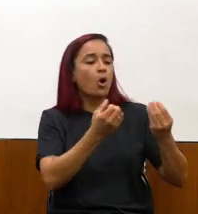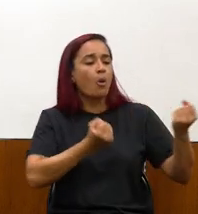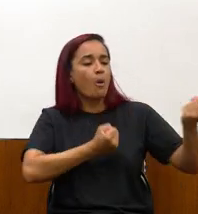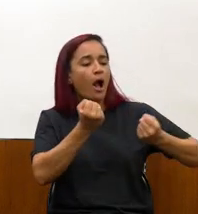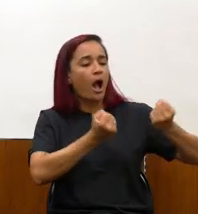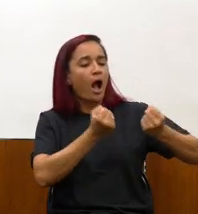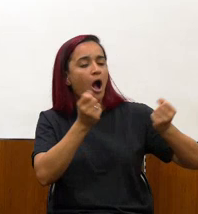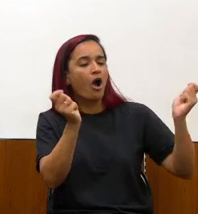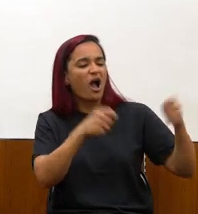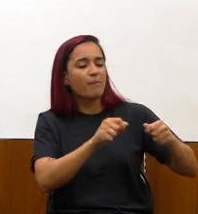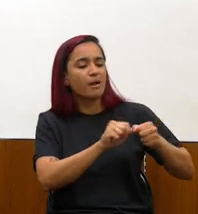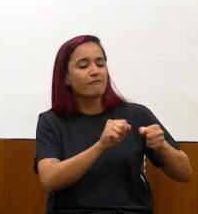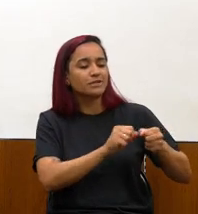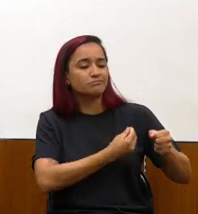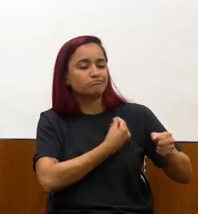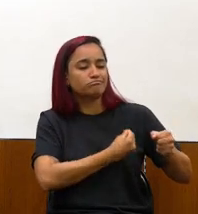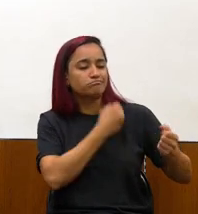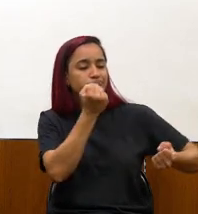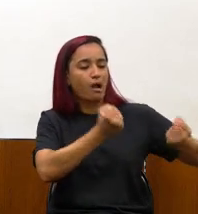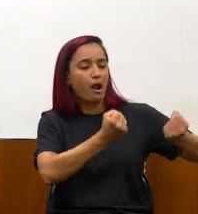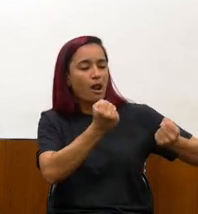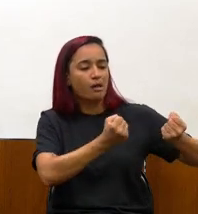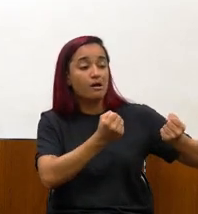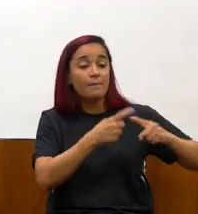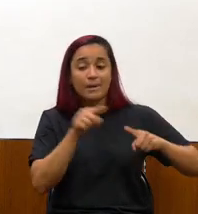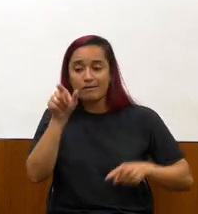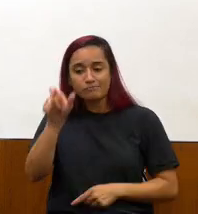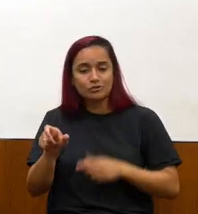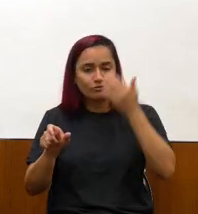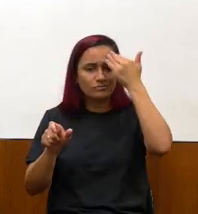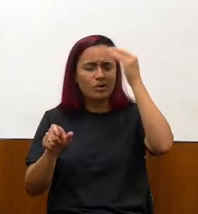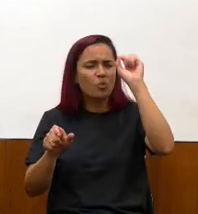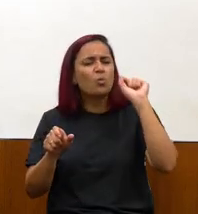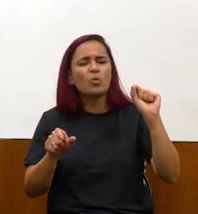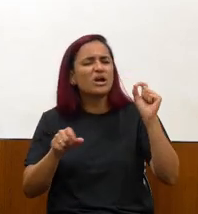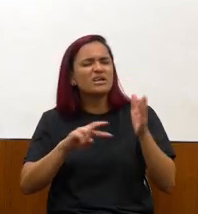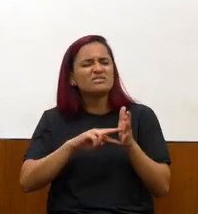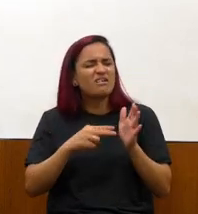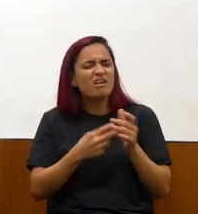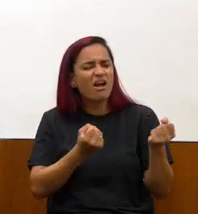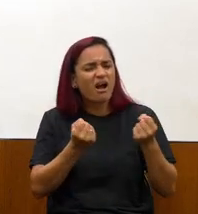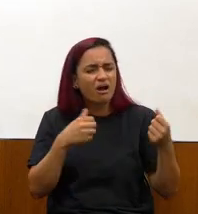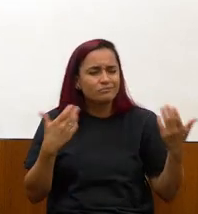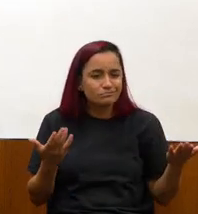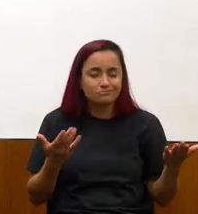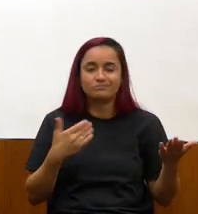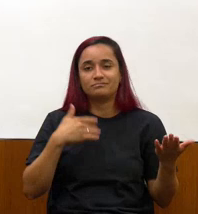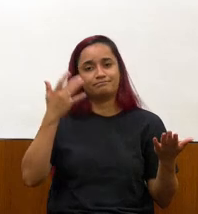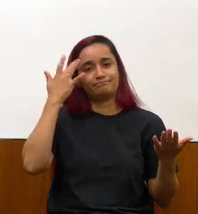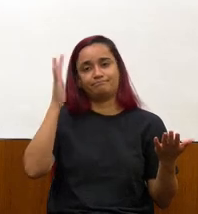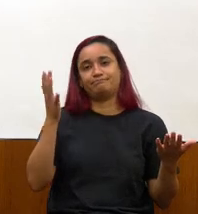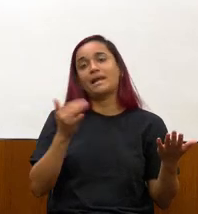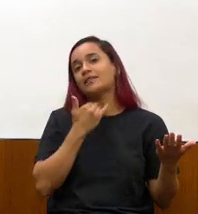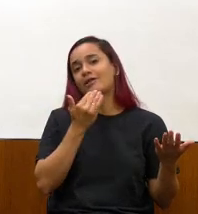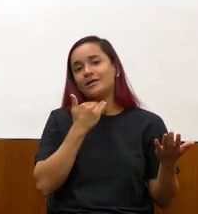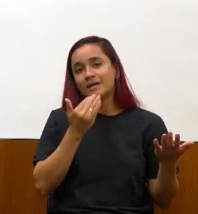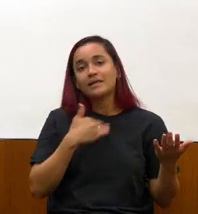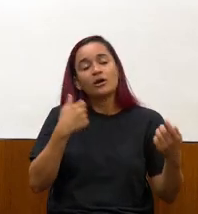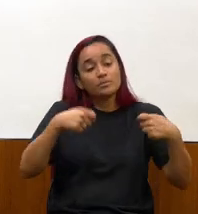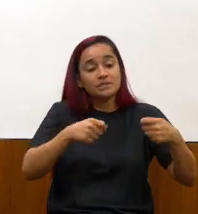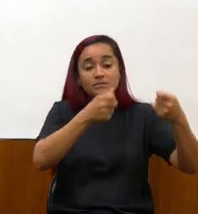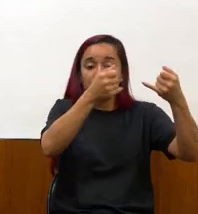deficiência, sendo que ela não entende o que é um carro. Então, eu tenho que explicar, eu tenho que entender, eu tenho que mostrar, eu tenho